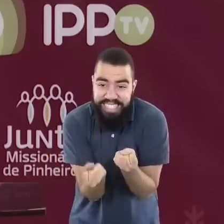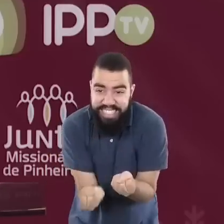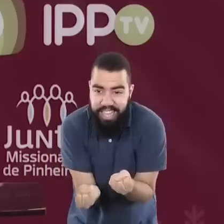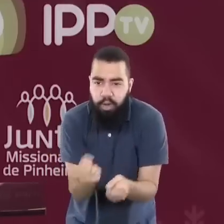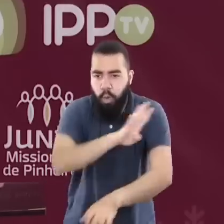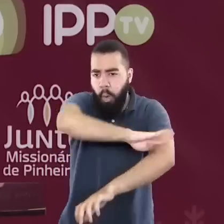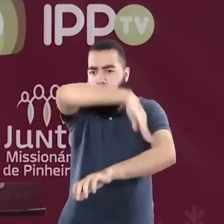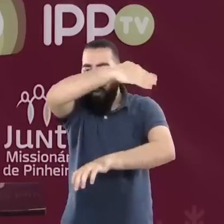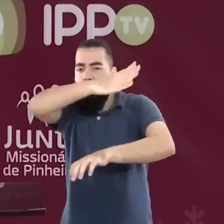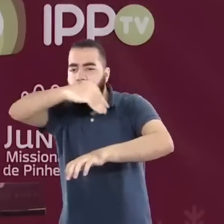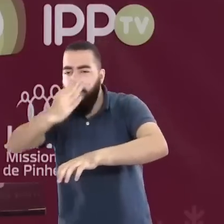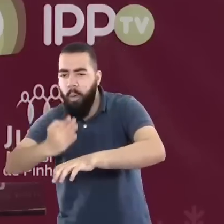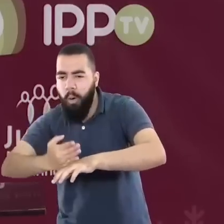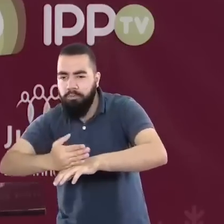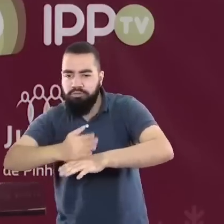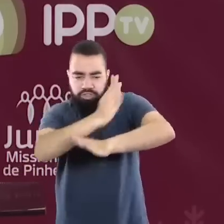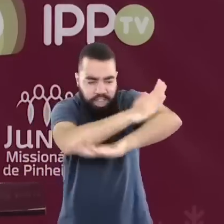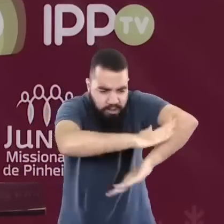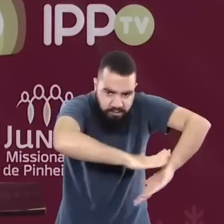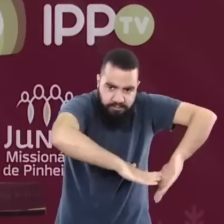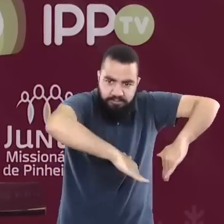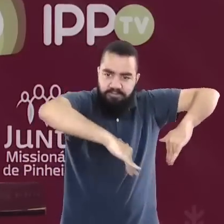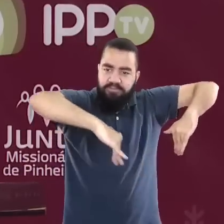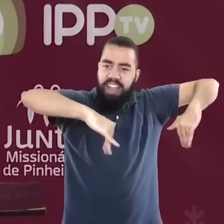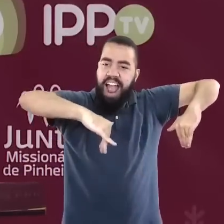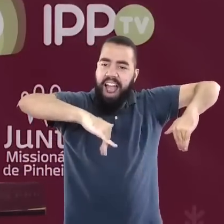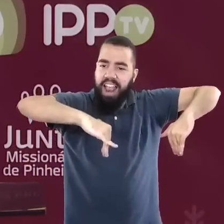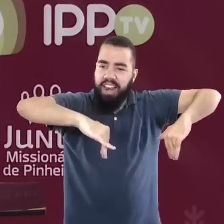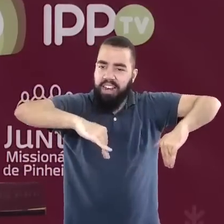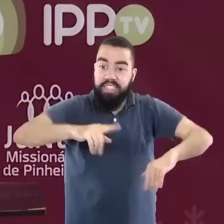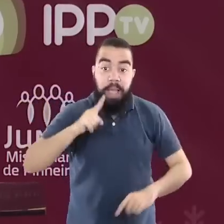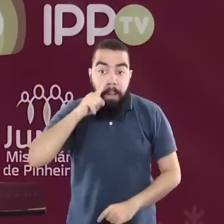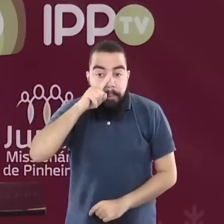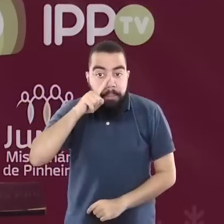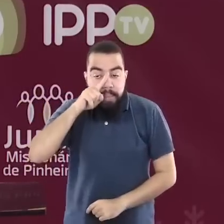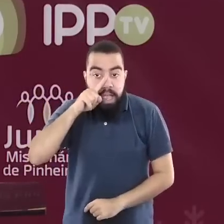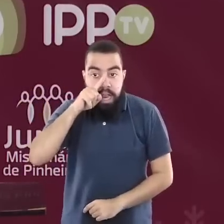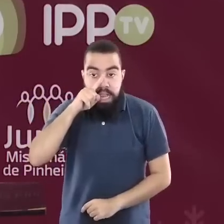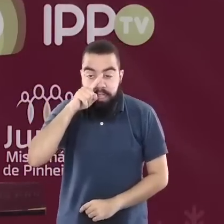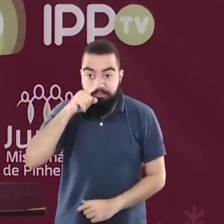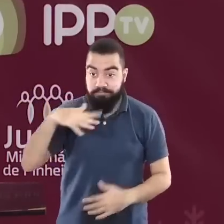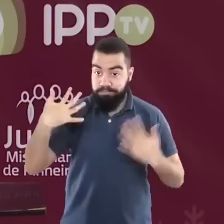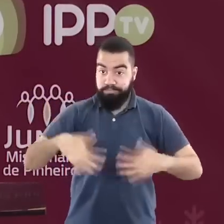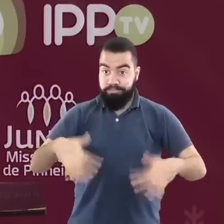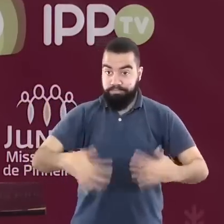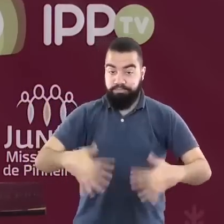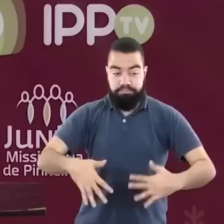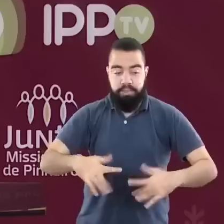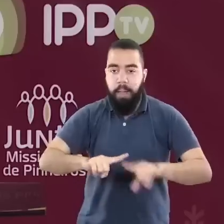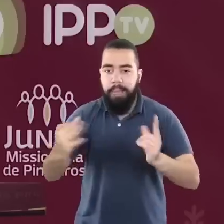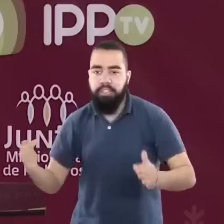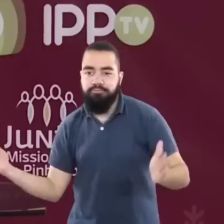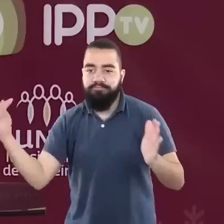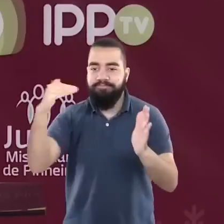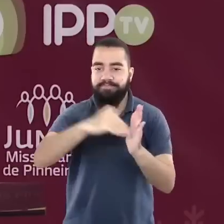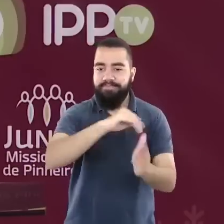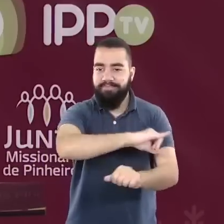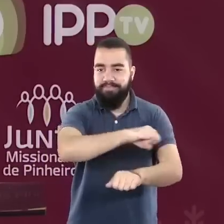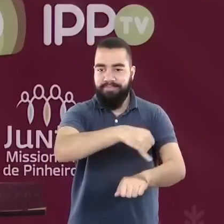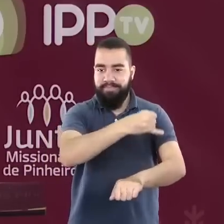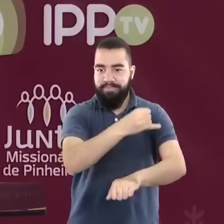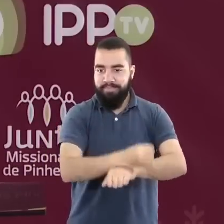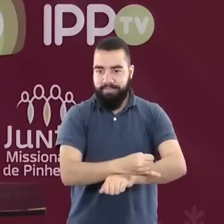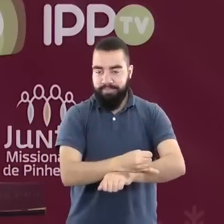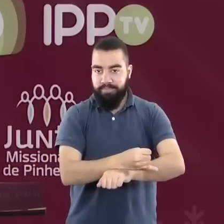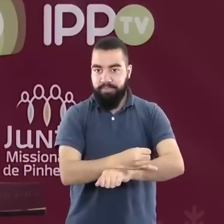por Vales com tantos riscos e perigos e chegar em Jerusalém notem que a estrela